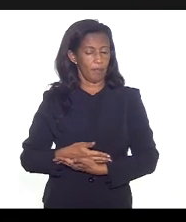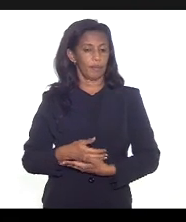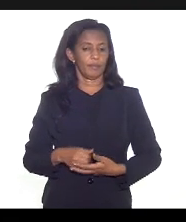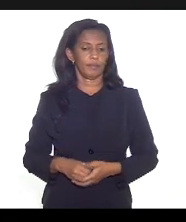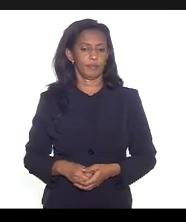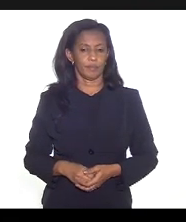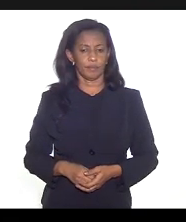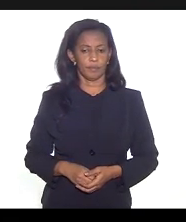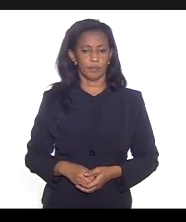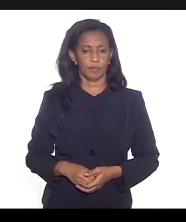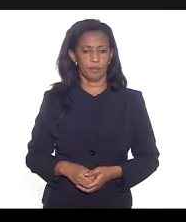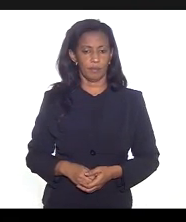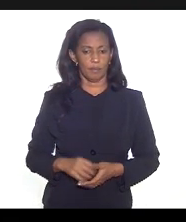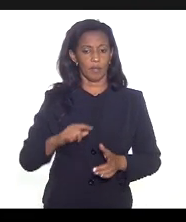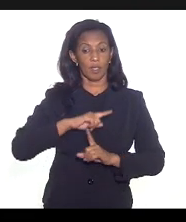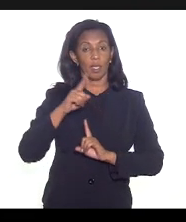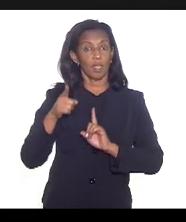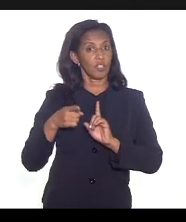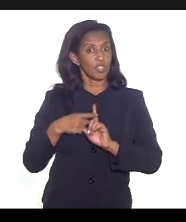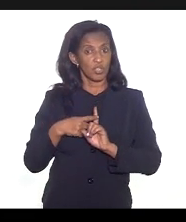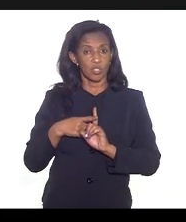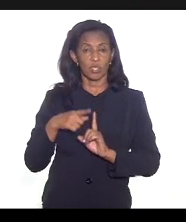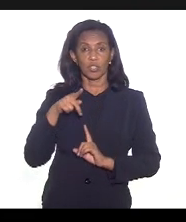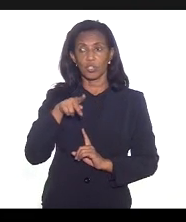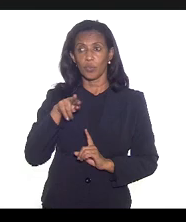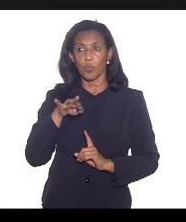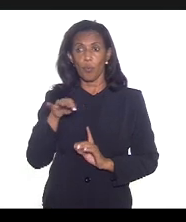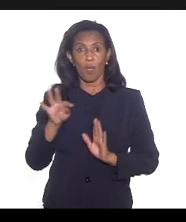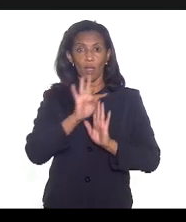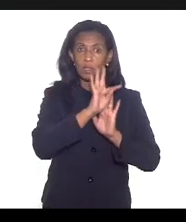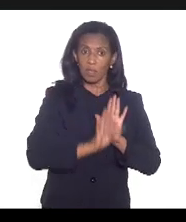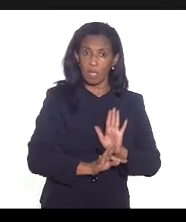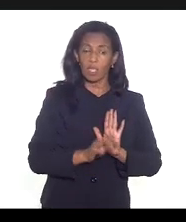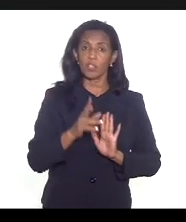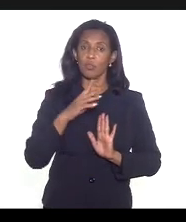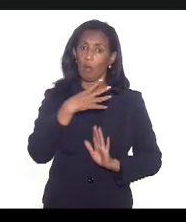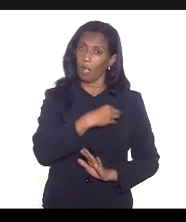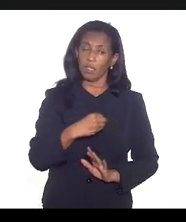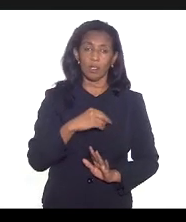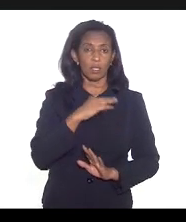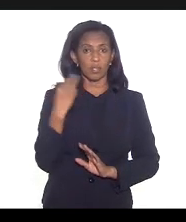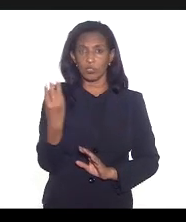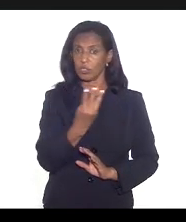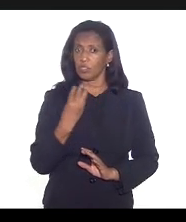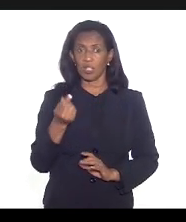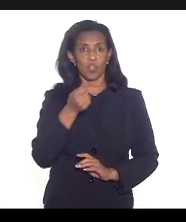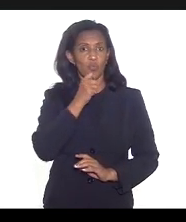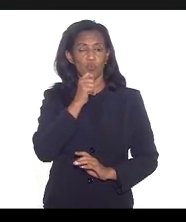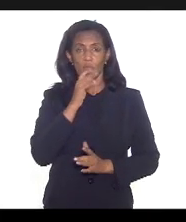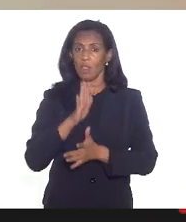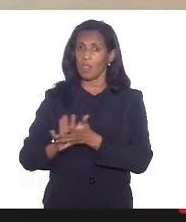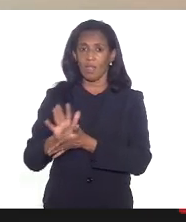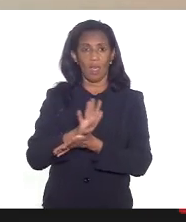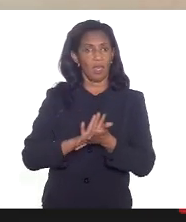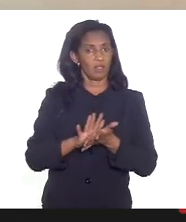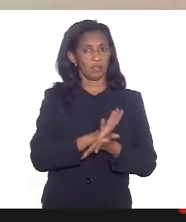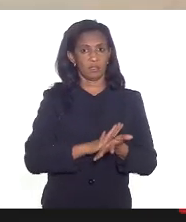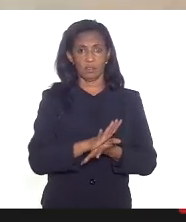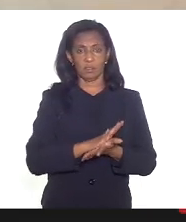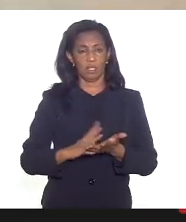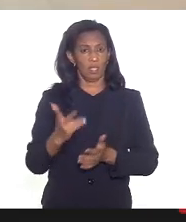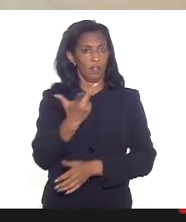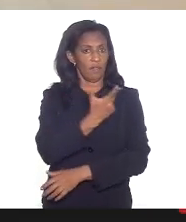e a gestantes e puérperas e o texto para ir lactante também até porque não há nenhuma restrição para